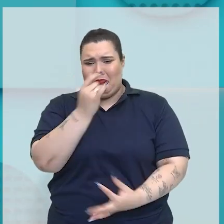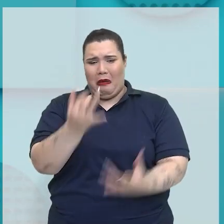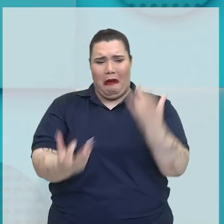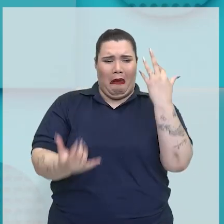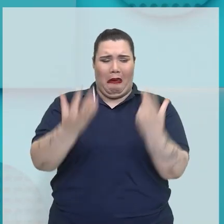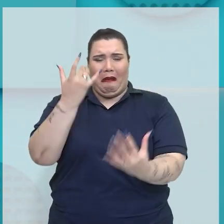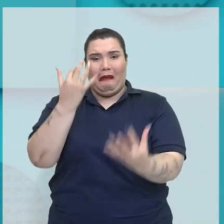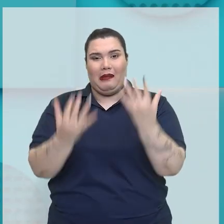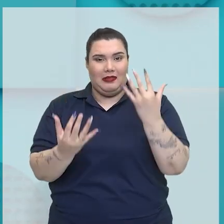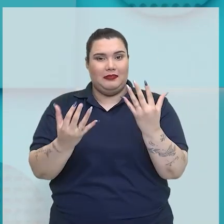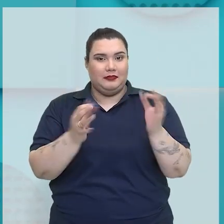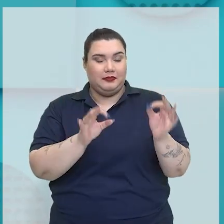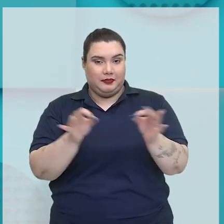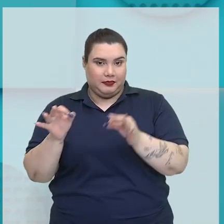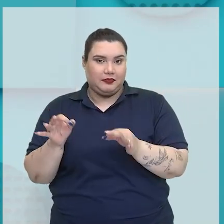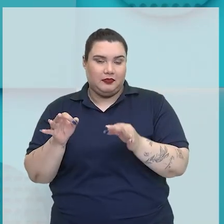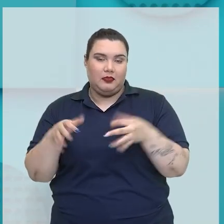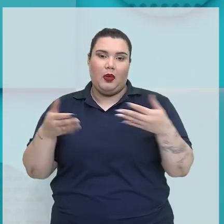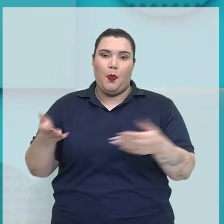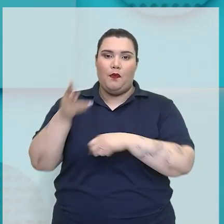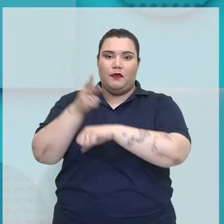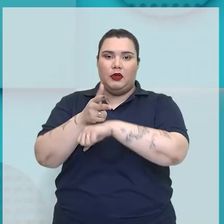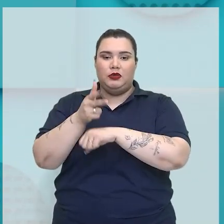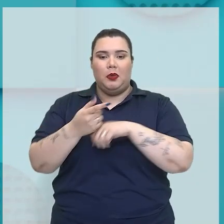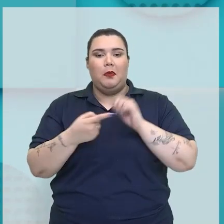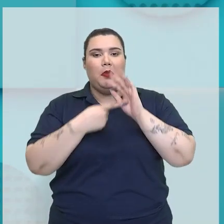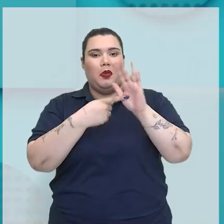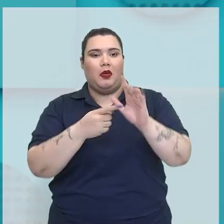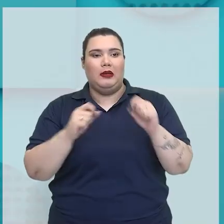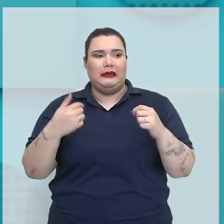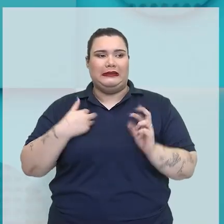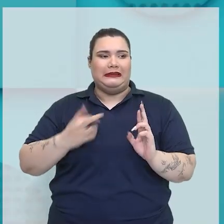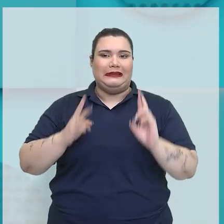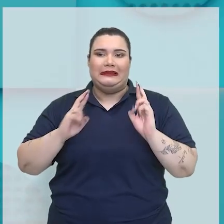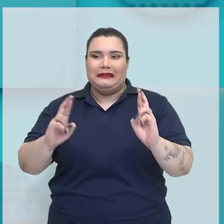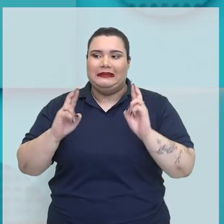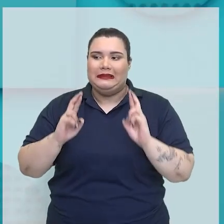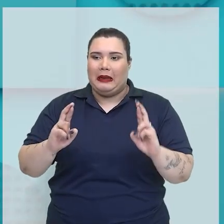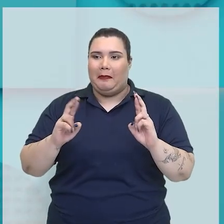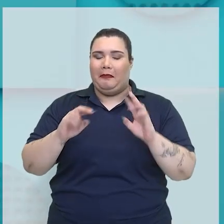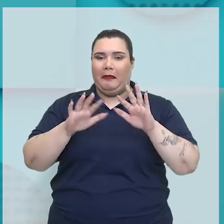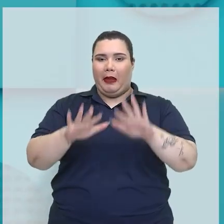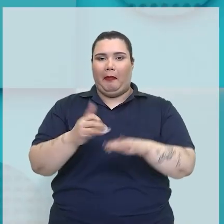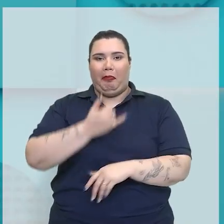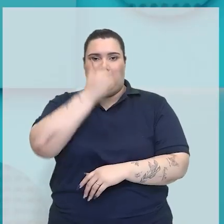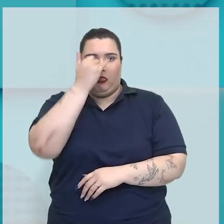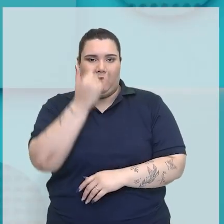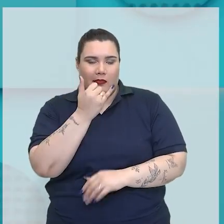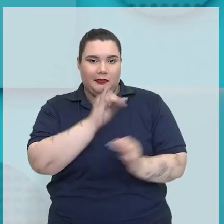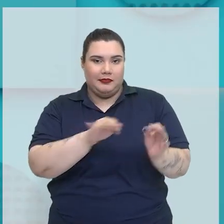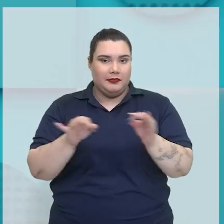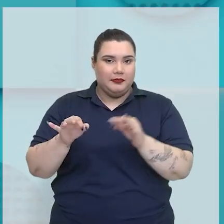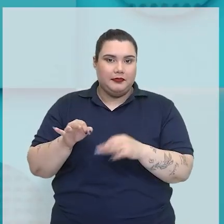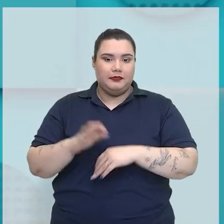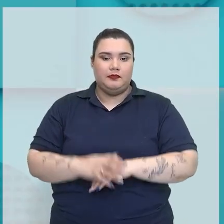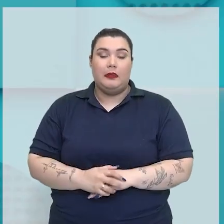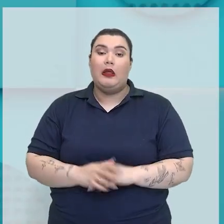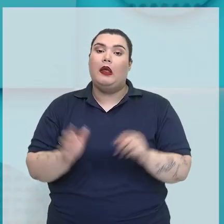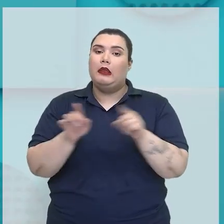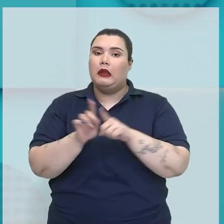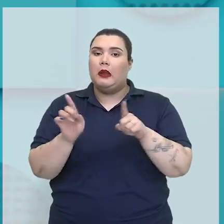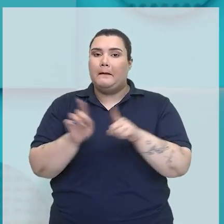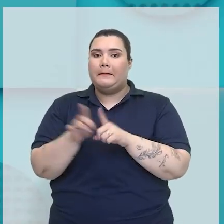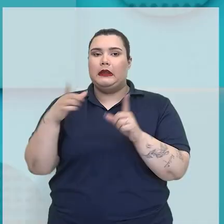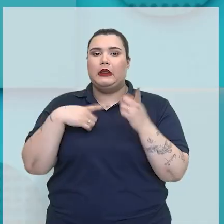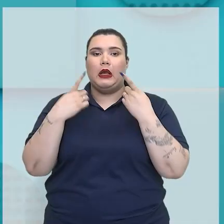nesse vídeo mostra a quebra da expectativa. E, além disso, ele também faz uma crítica, né, a respeito de